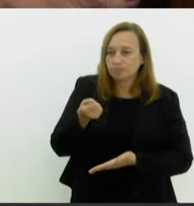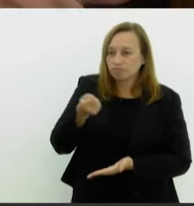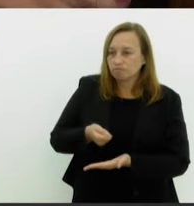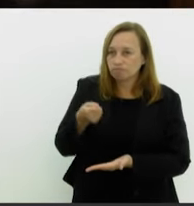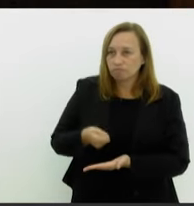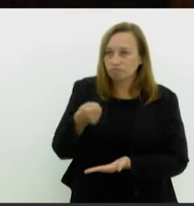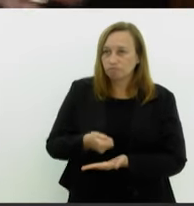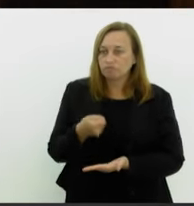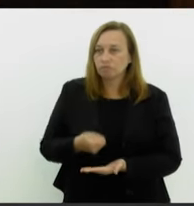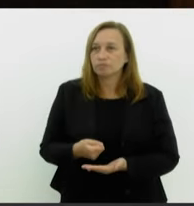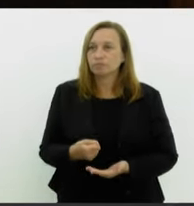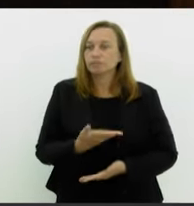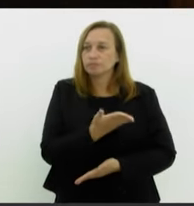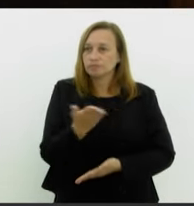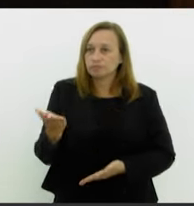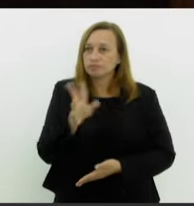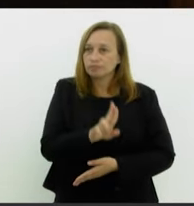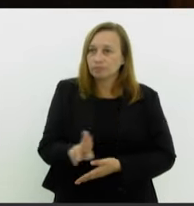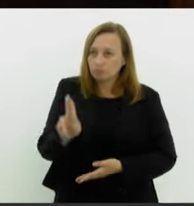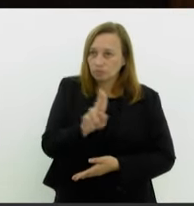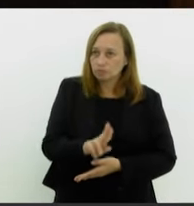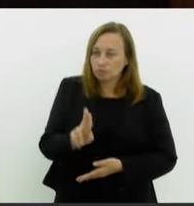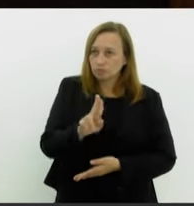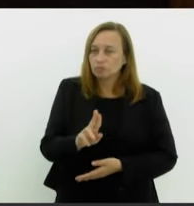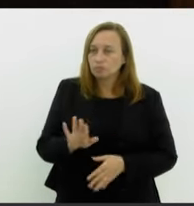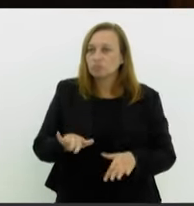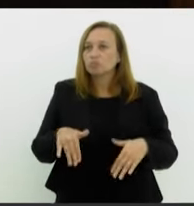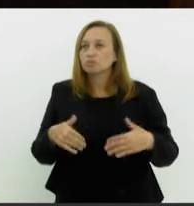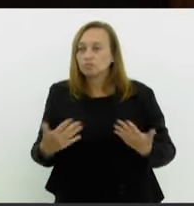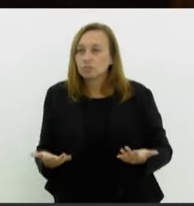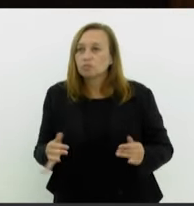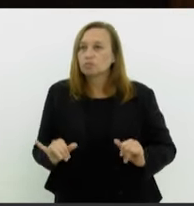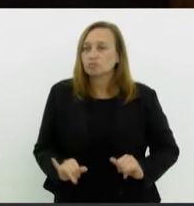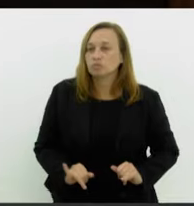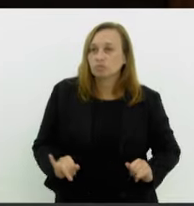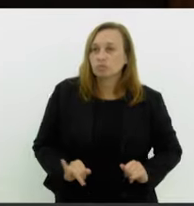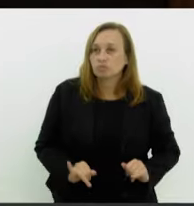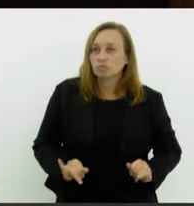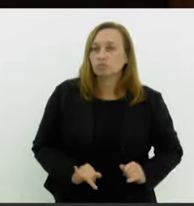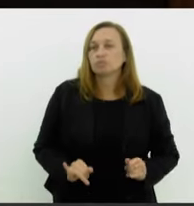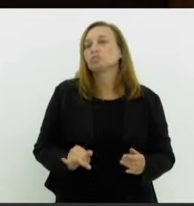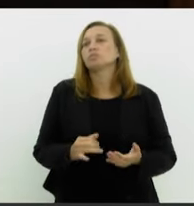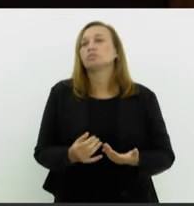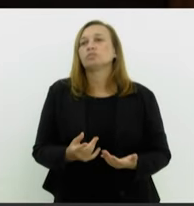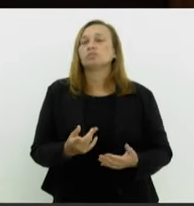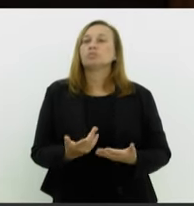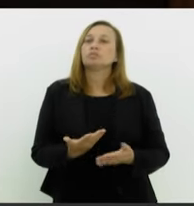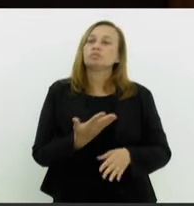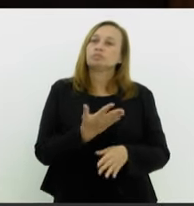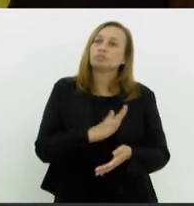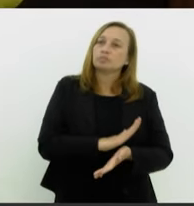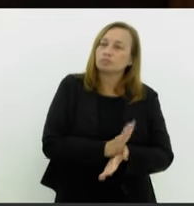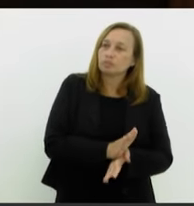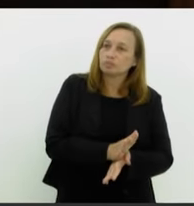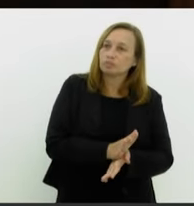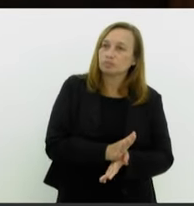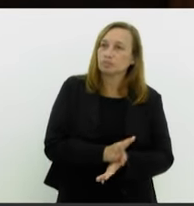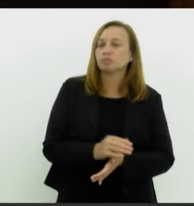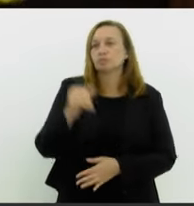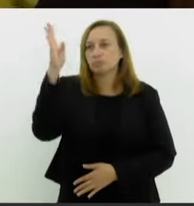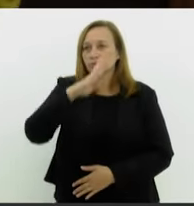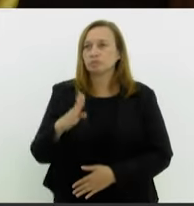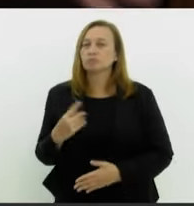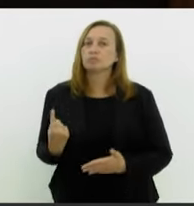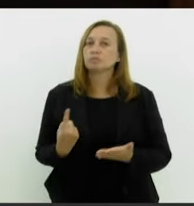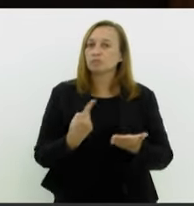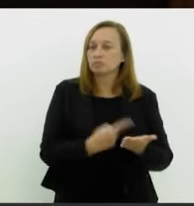isso até para vocês utilizarem quando ou sofrer alguma forma de discriminação ou violência o Brasil se comprometeu